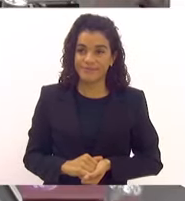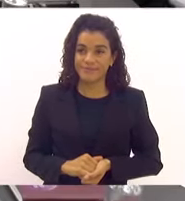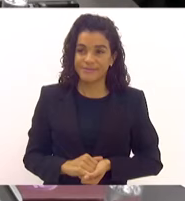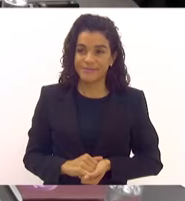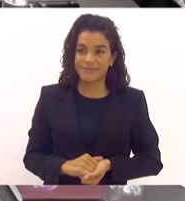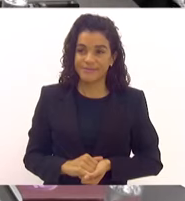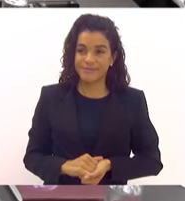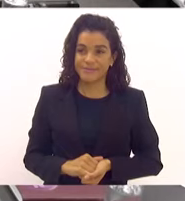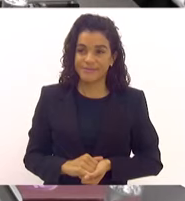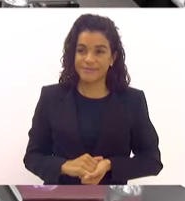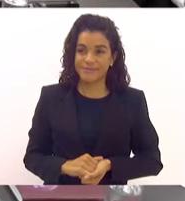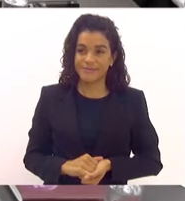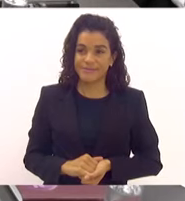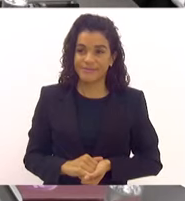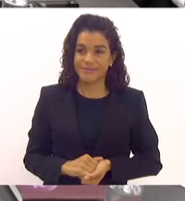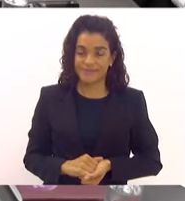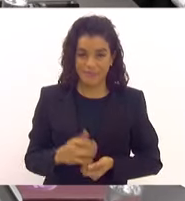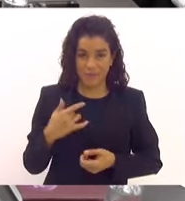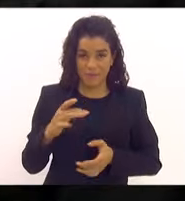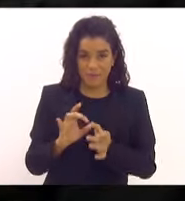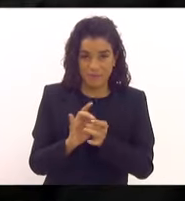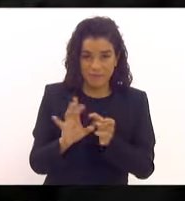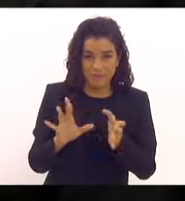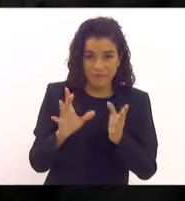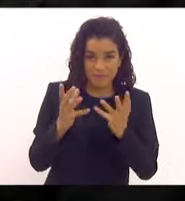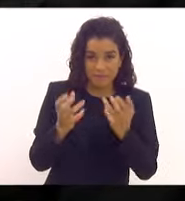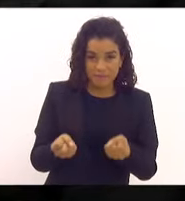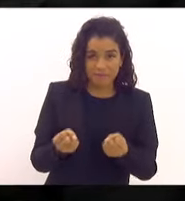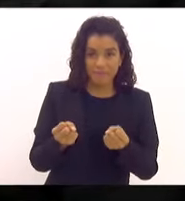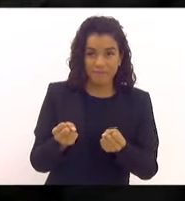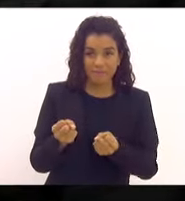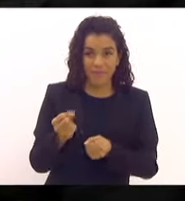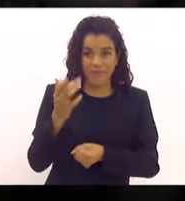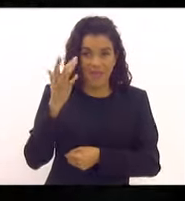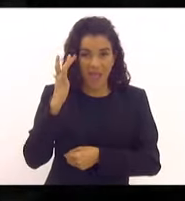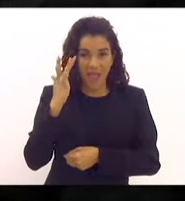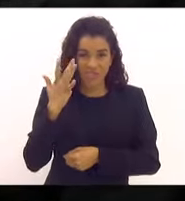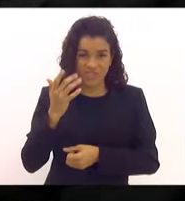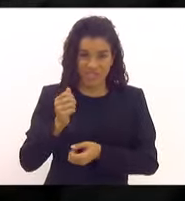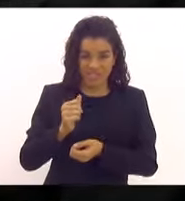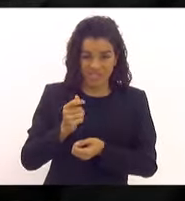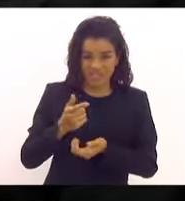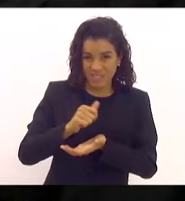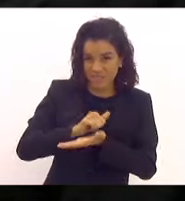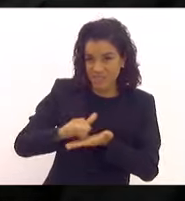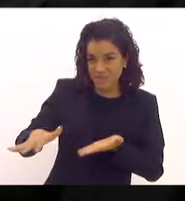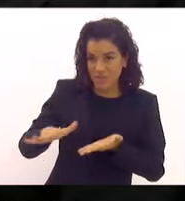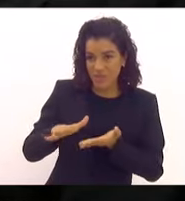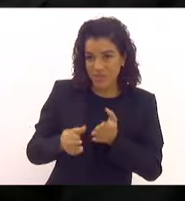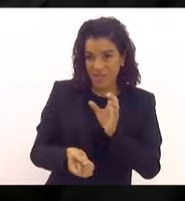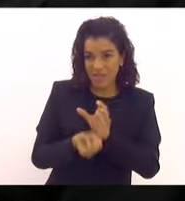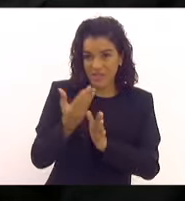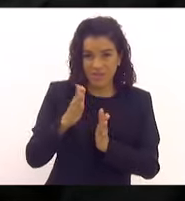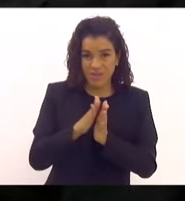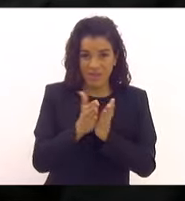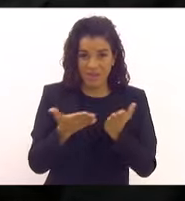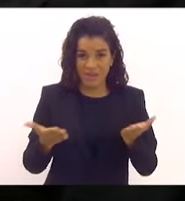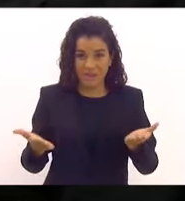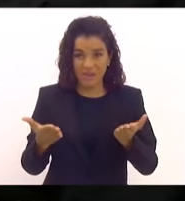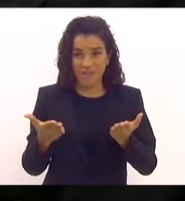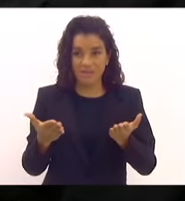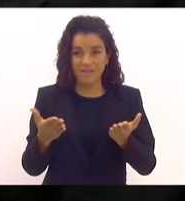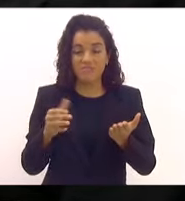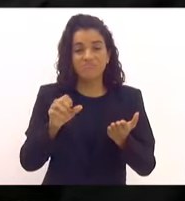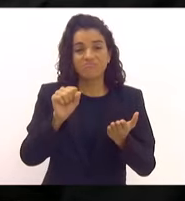Vossa Excelência me permite? Claro. Vossa Excelência acha que cria despesa a questão da criação da caderneta? Na verdade,